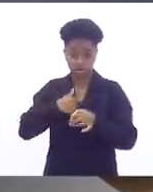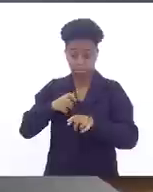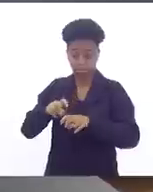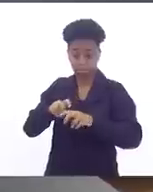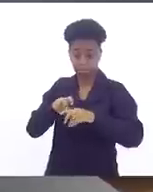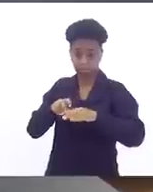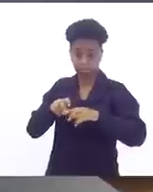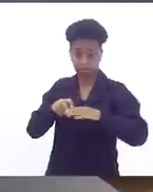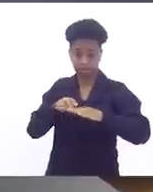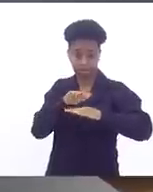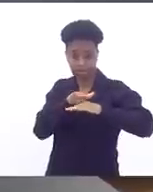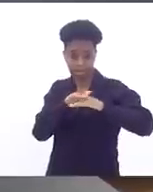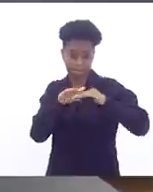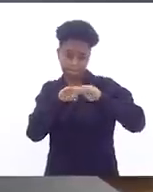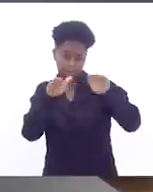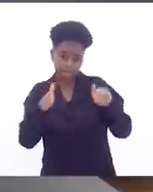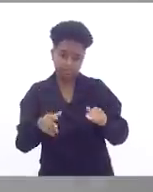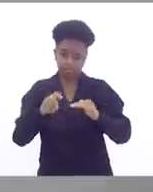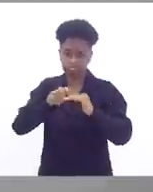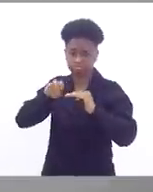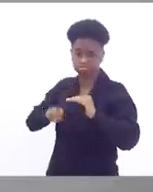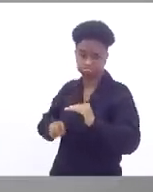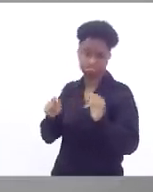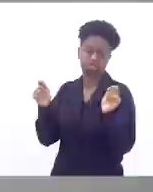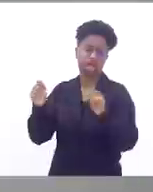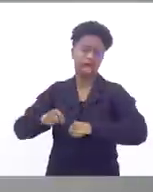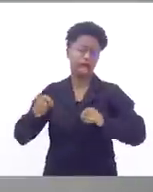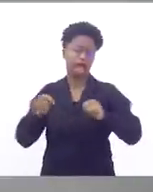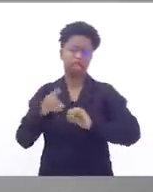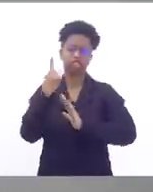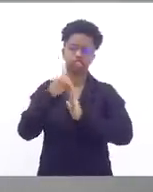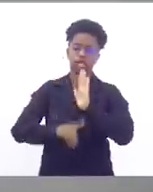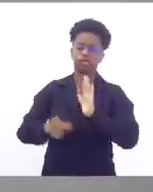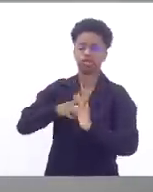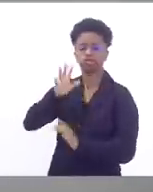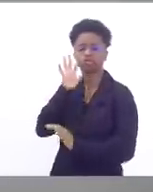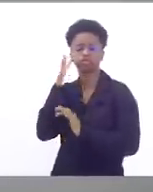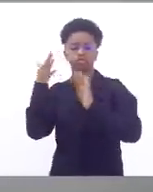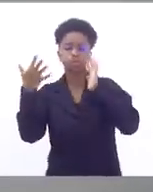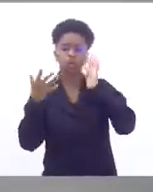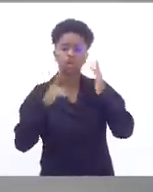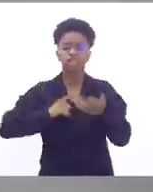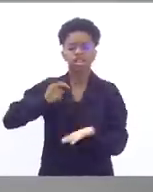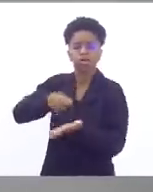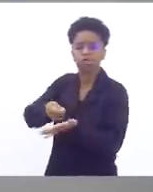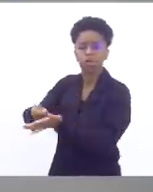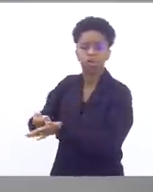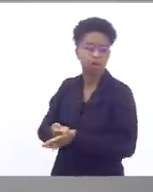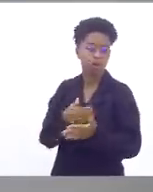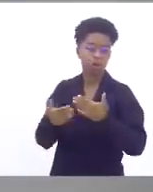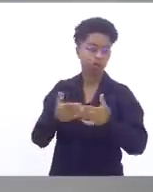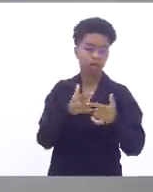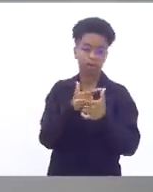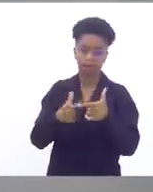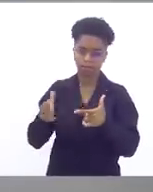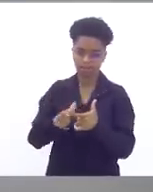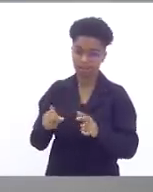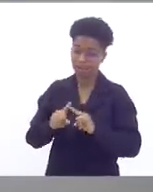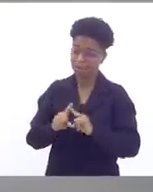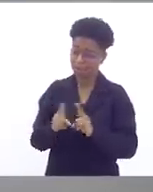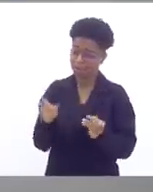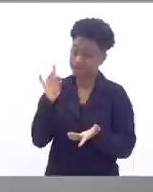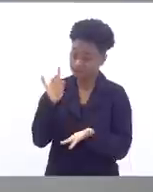o direito tudo é viável o direito tem solução e tem posições distintas para qualquer problema agora